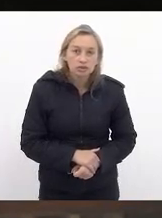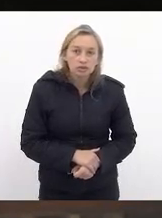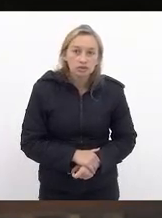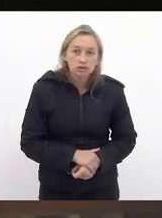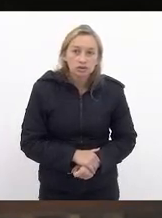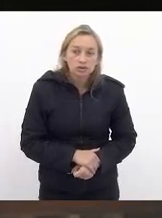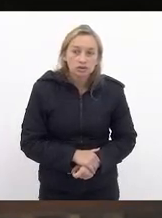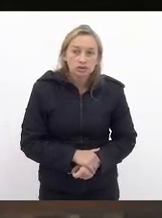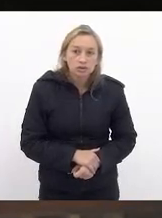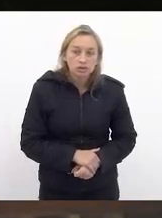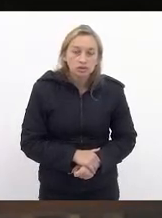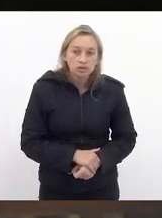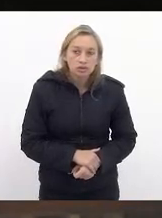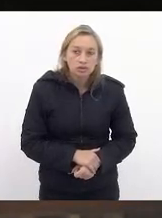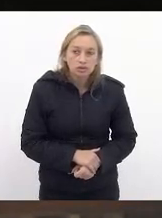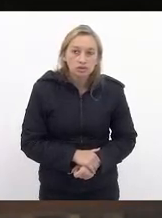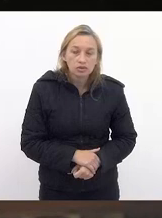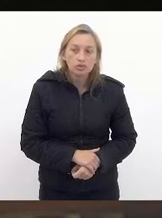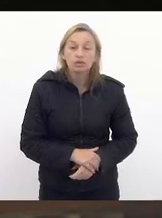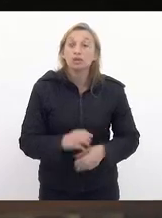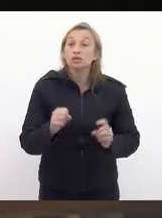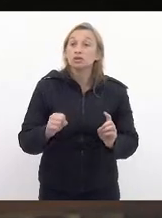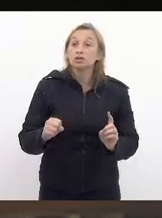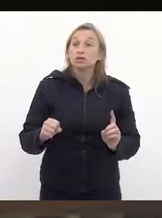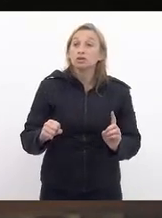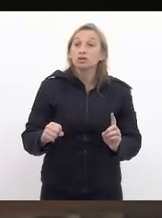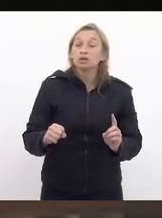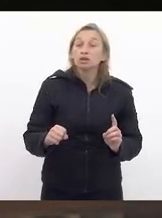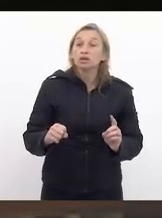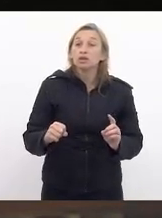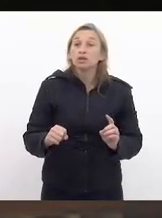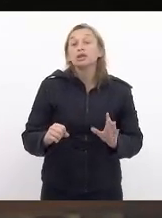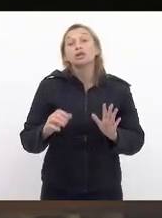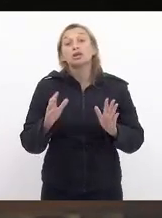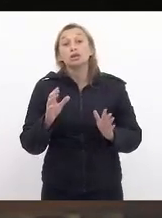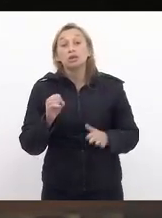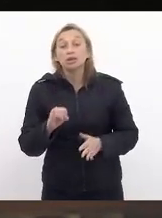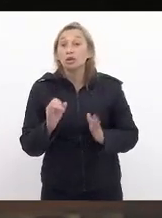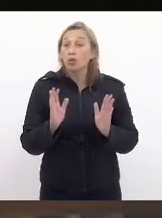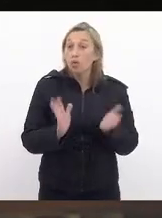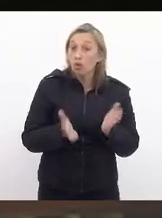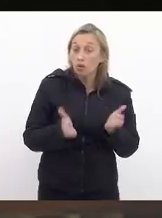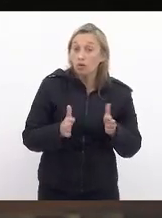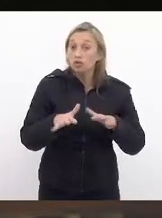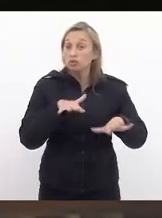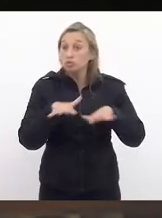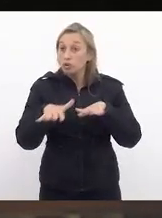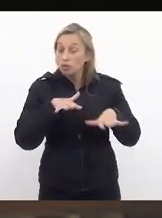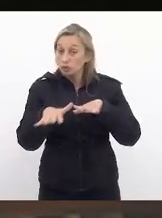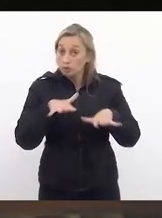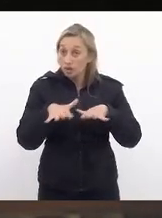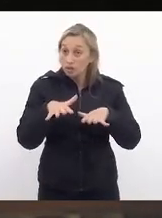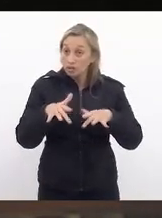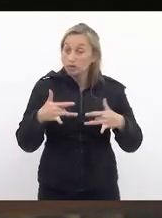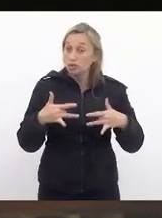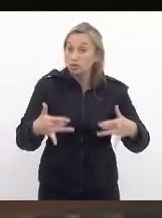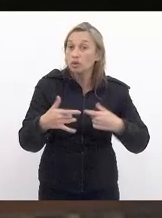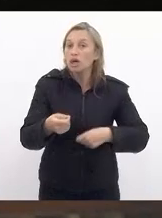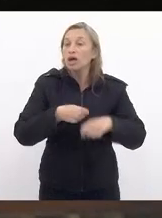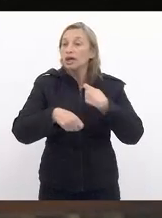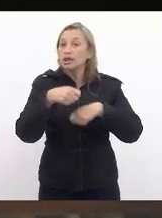Organização das mulheres na sociedade se não fosse hoje o movimento de economia solidária